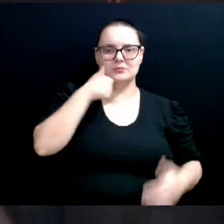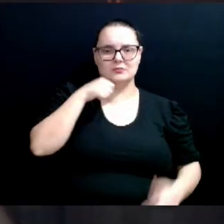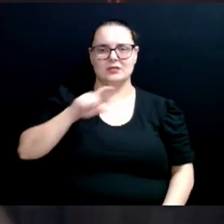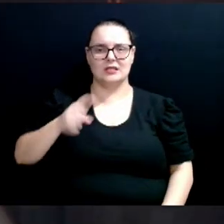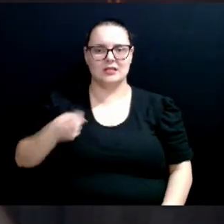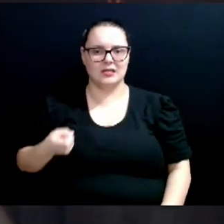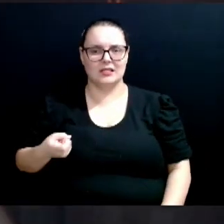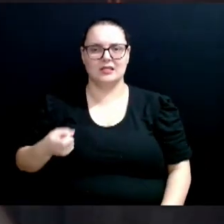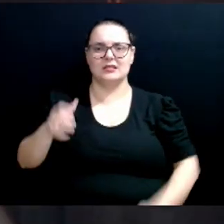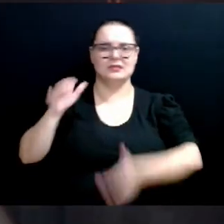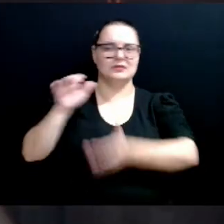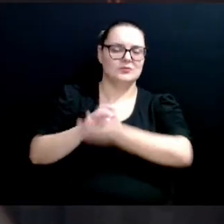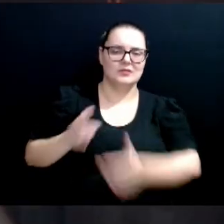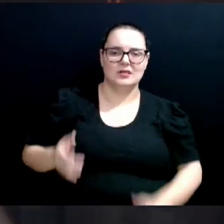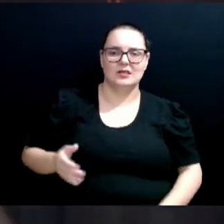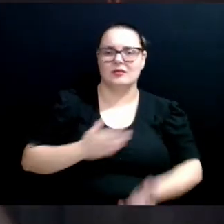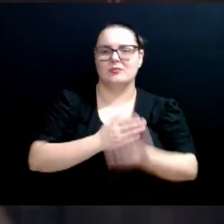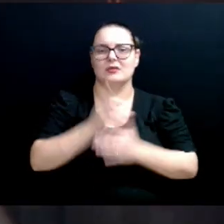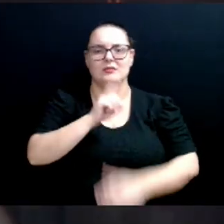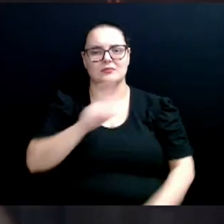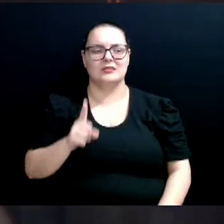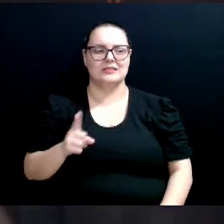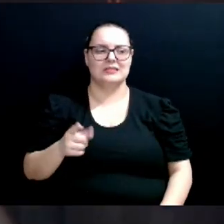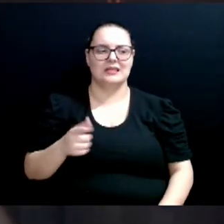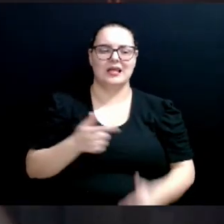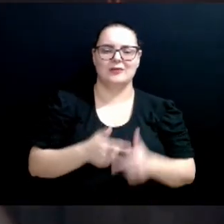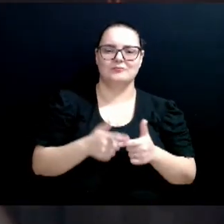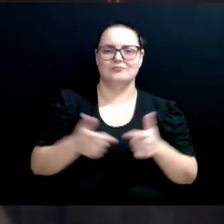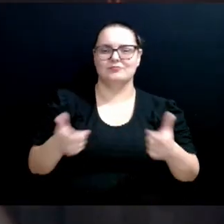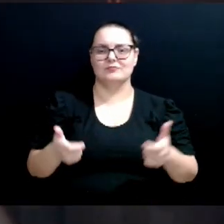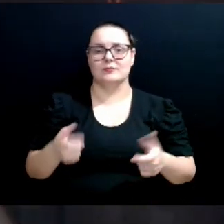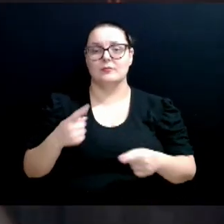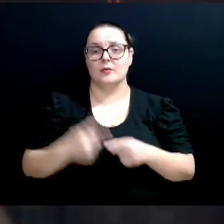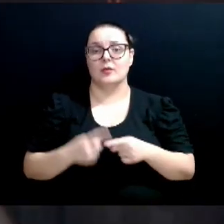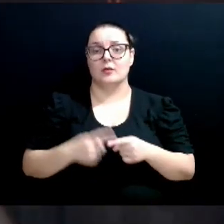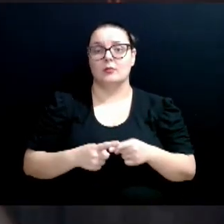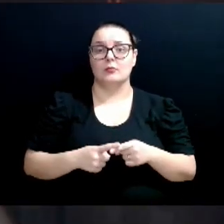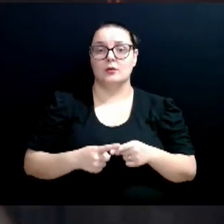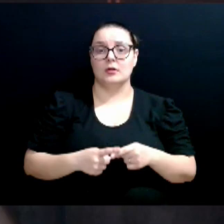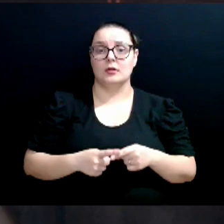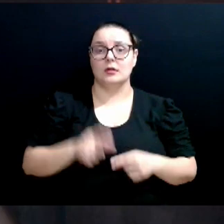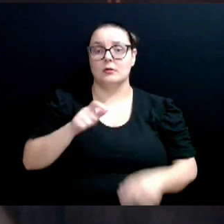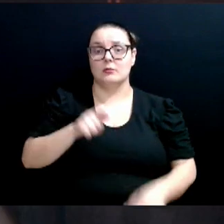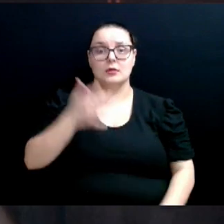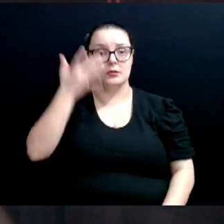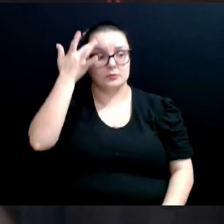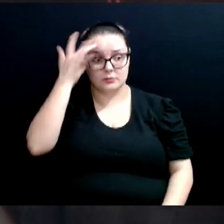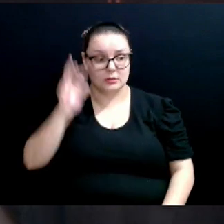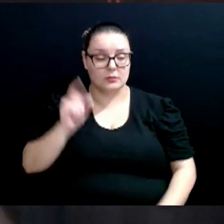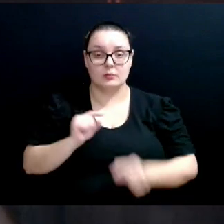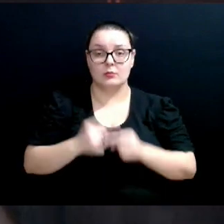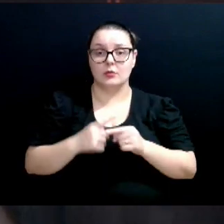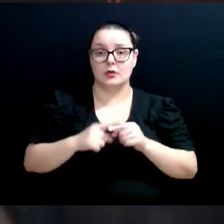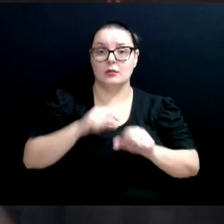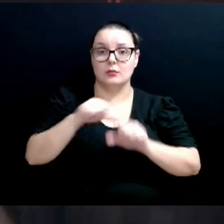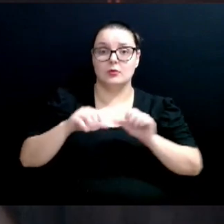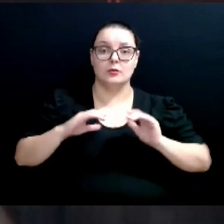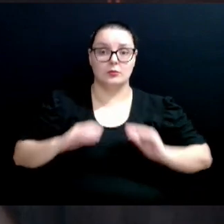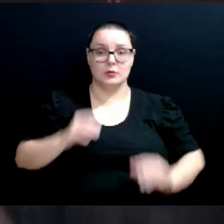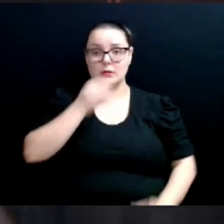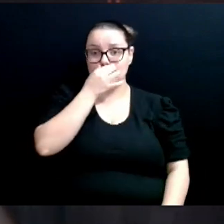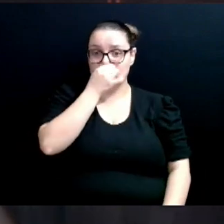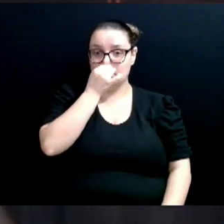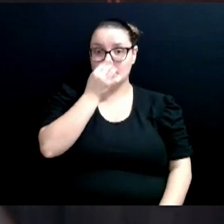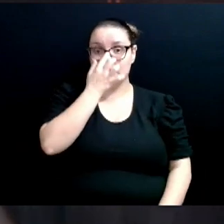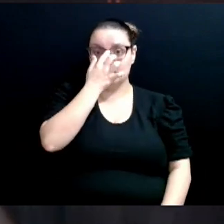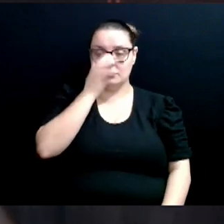e aí começa a virar um desagrado, porque a pessoa também não entende por que você mudou o comportamento, né? Então, acho que focar na criança aqui,